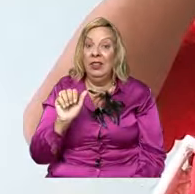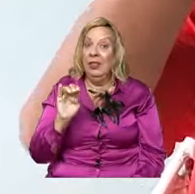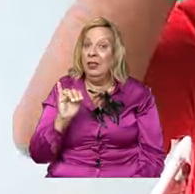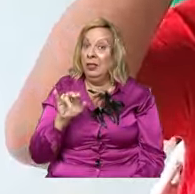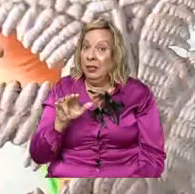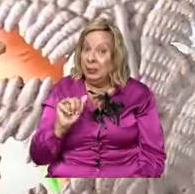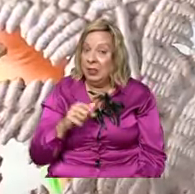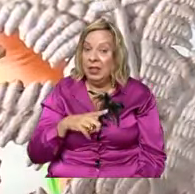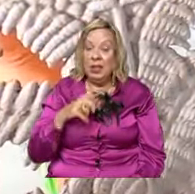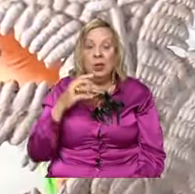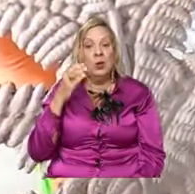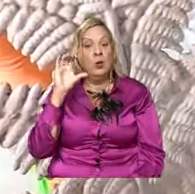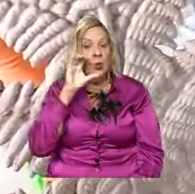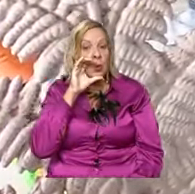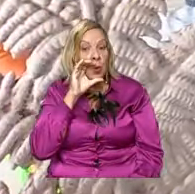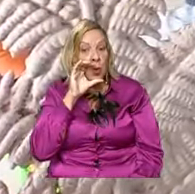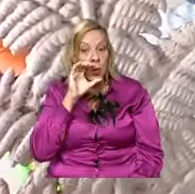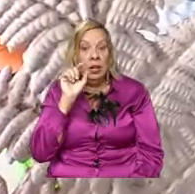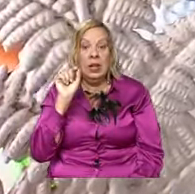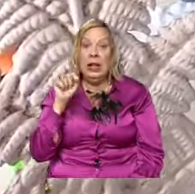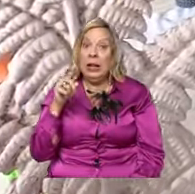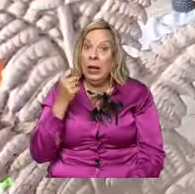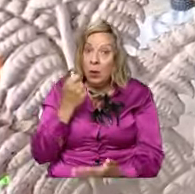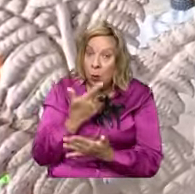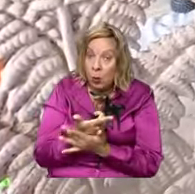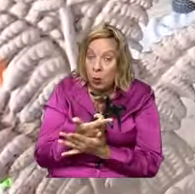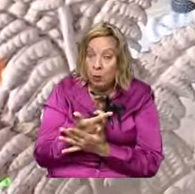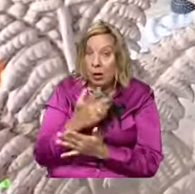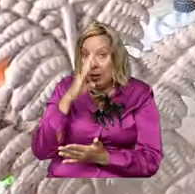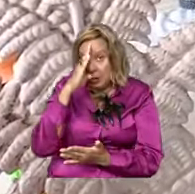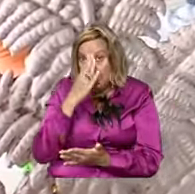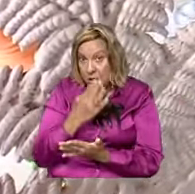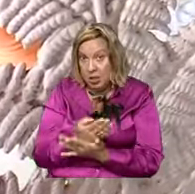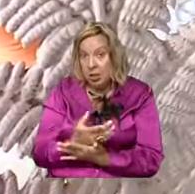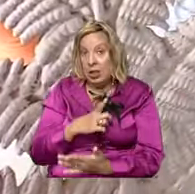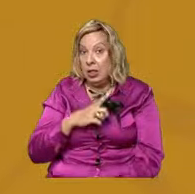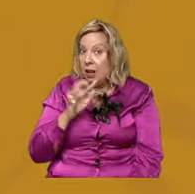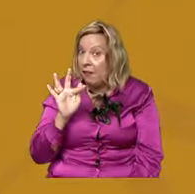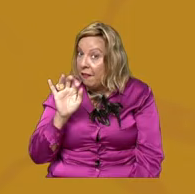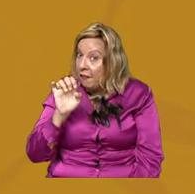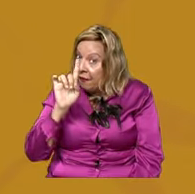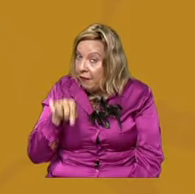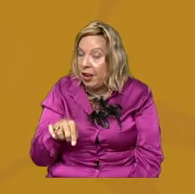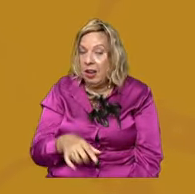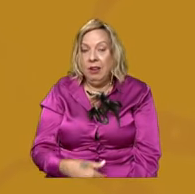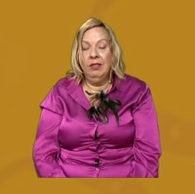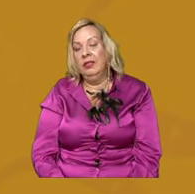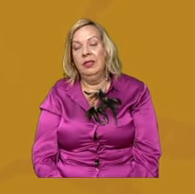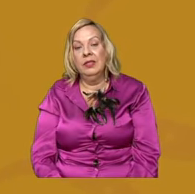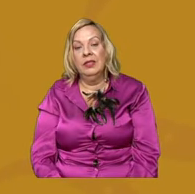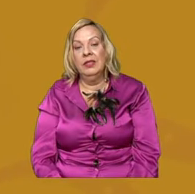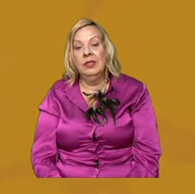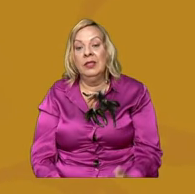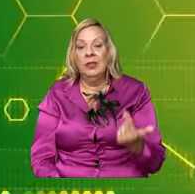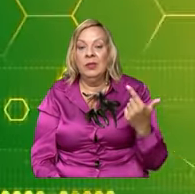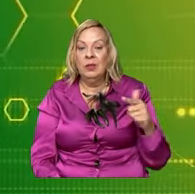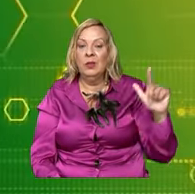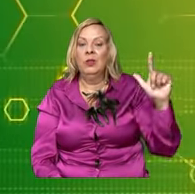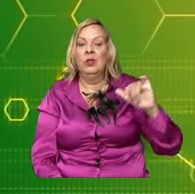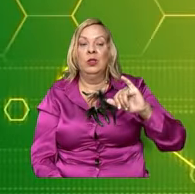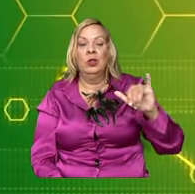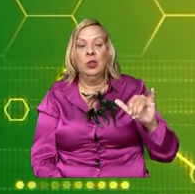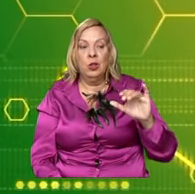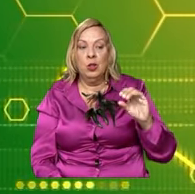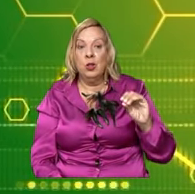do Socorro. Quem compra acredita, tenha fé, porque um dia chega a sua vez como chegou a minha. E o José Elvio de Aracaju,